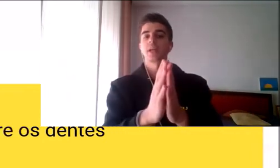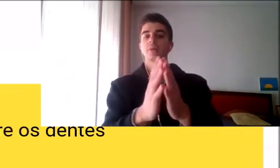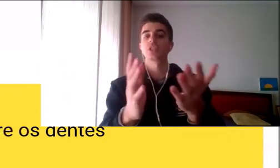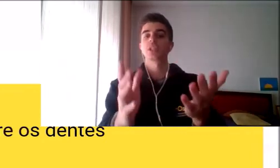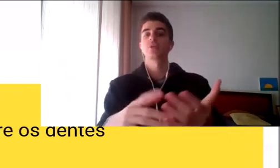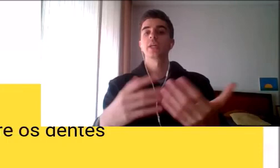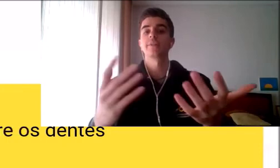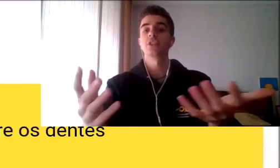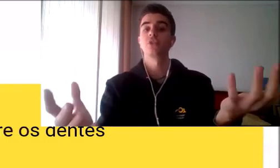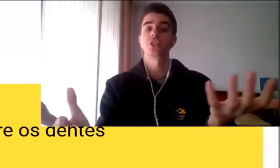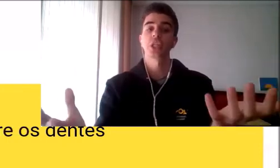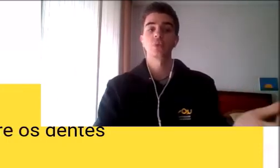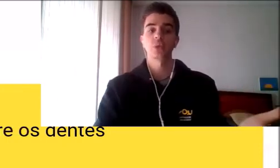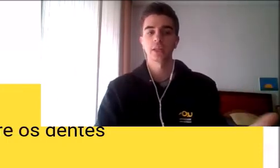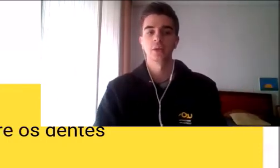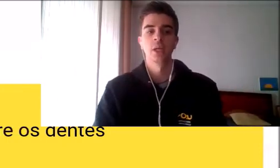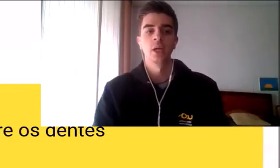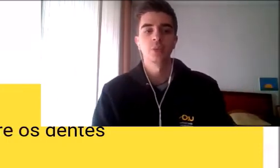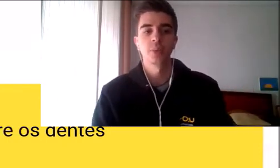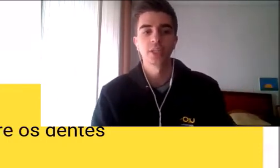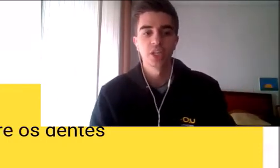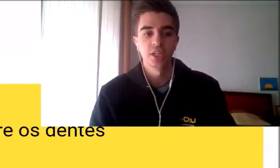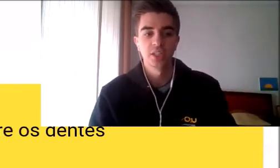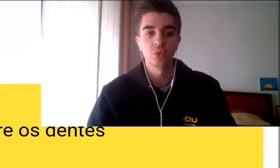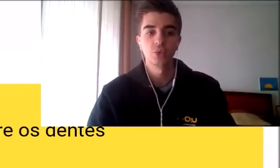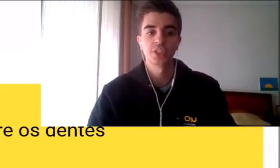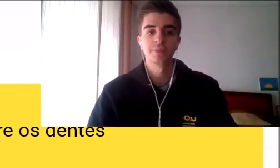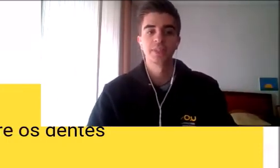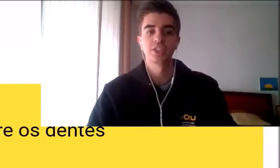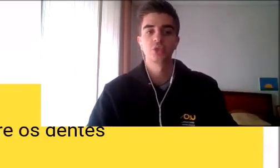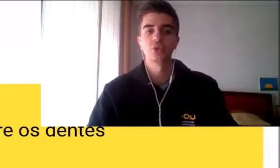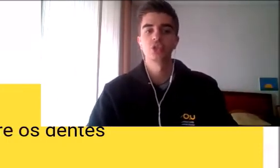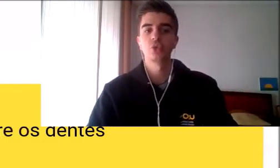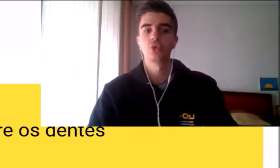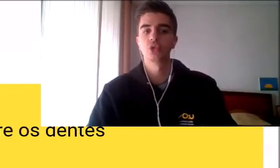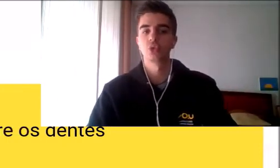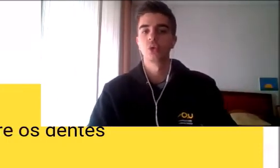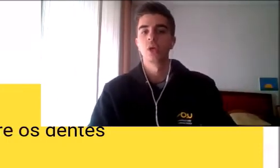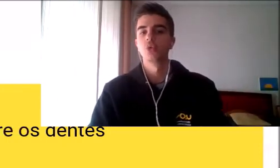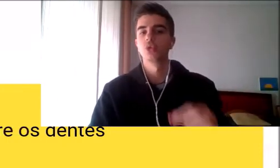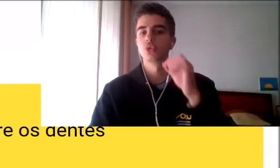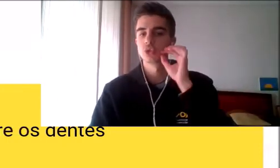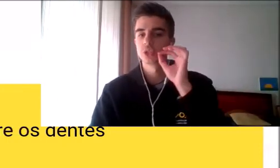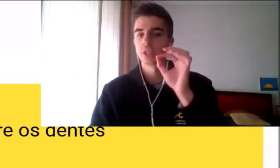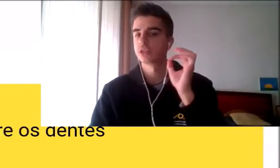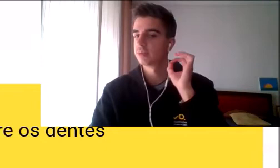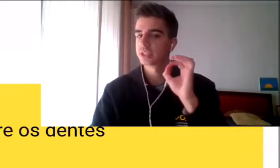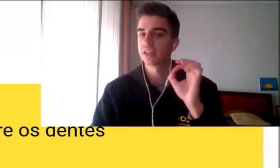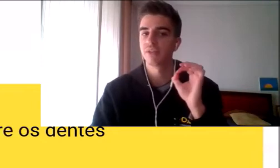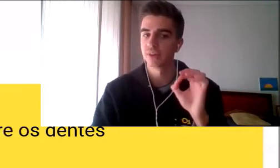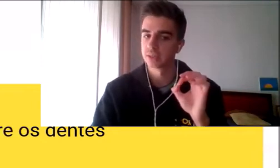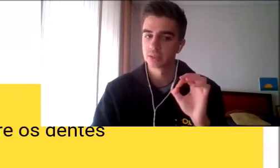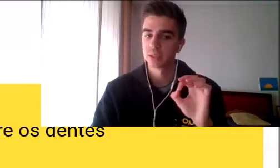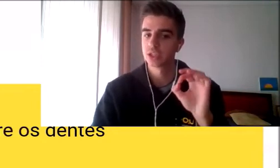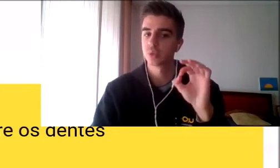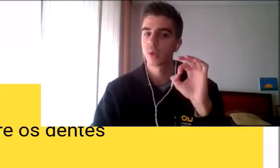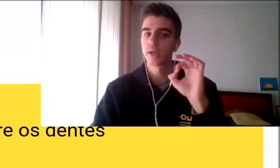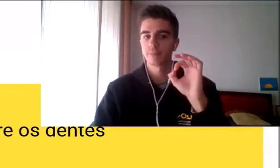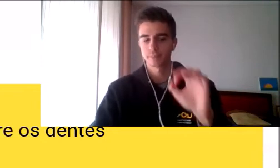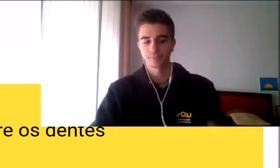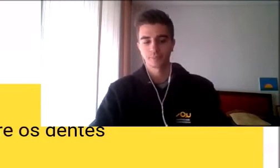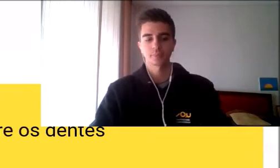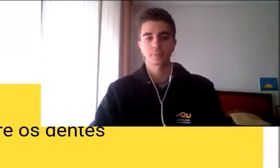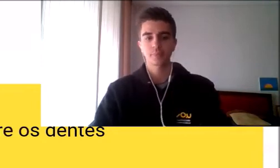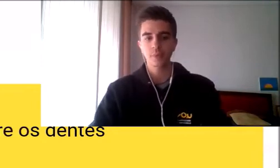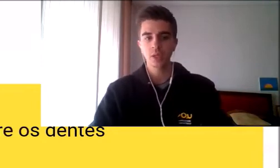nós reparámos que ele tinha um déficit de força de um lado. Depois, o speech, o discurso dele nós vimos que é diferente. Isto